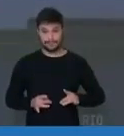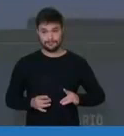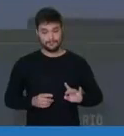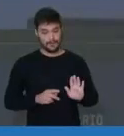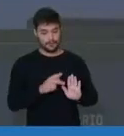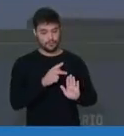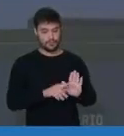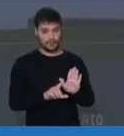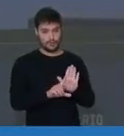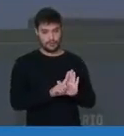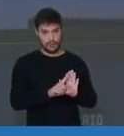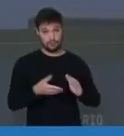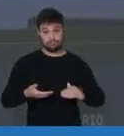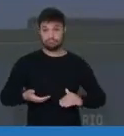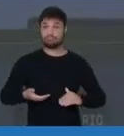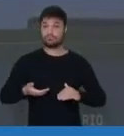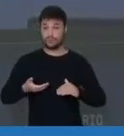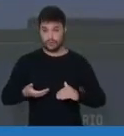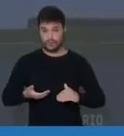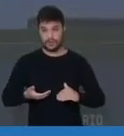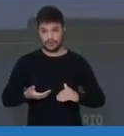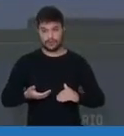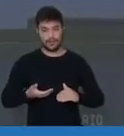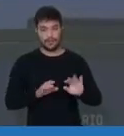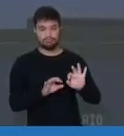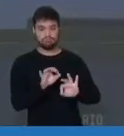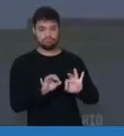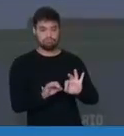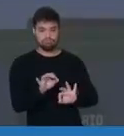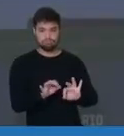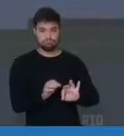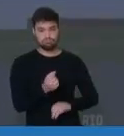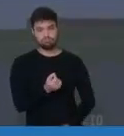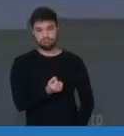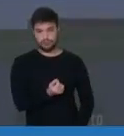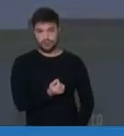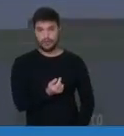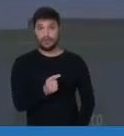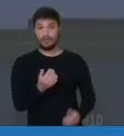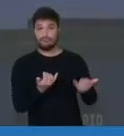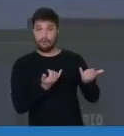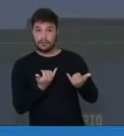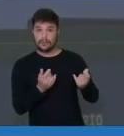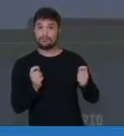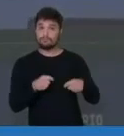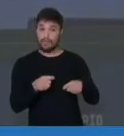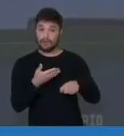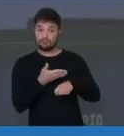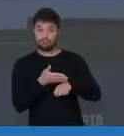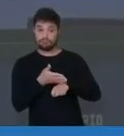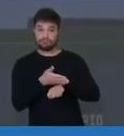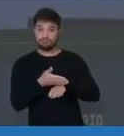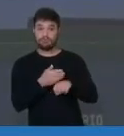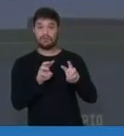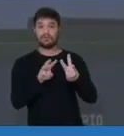lei do Congresso Nacional que fazem esses remanejamentos de recursos, você encontra no site da Câmara dos